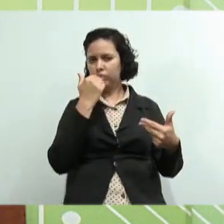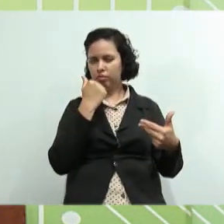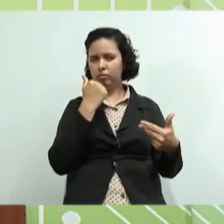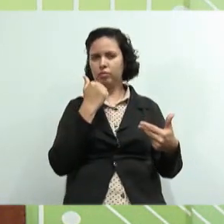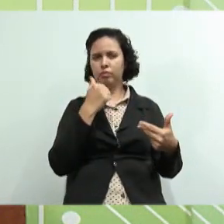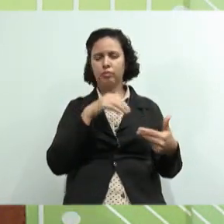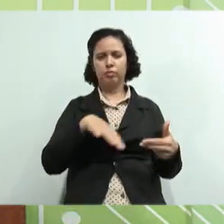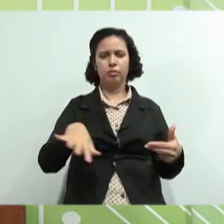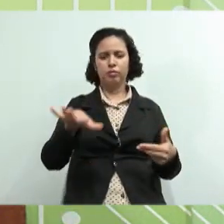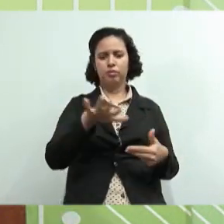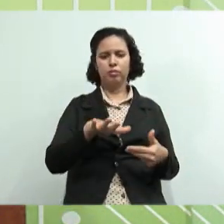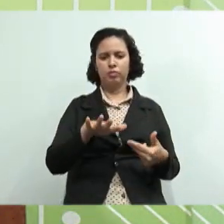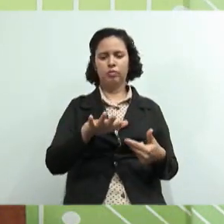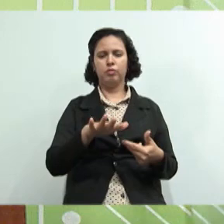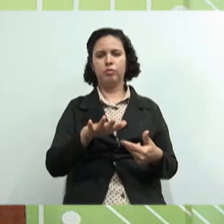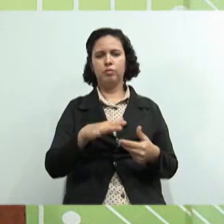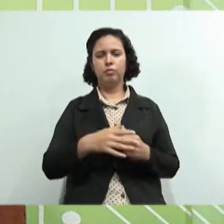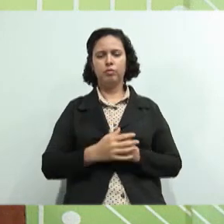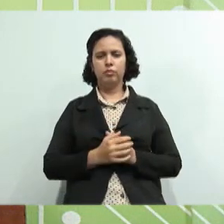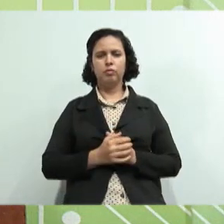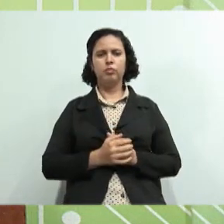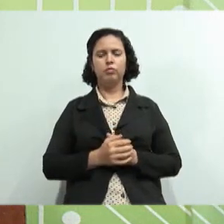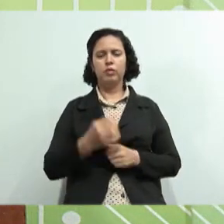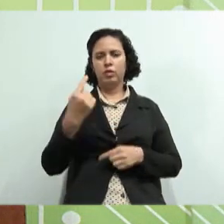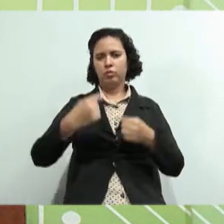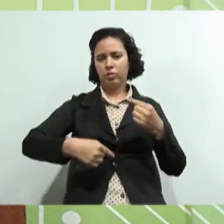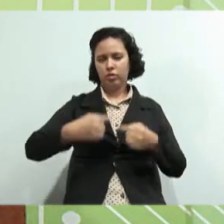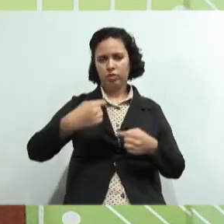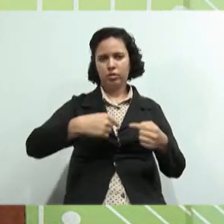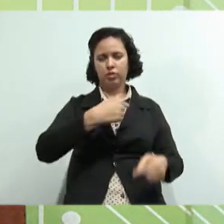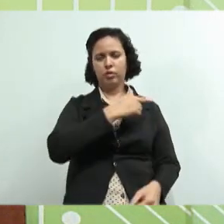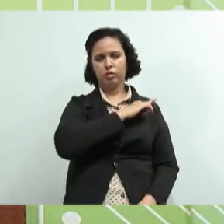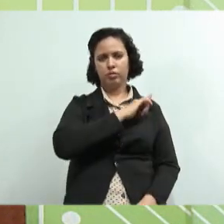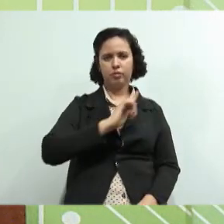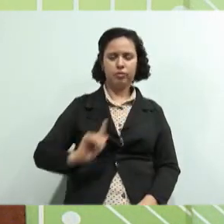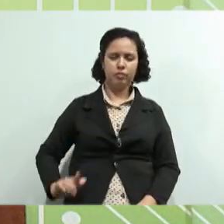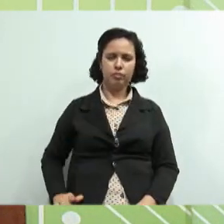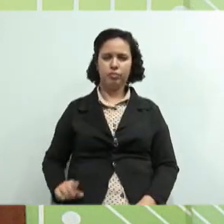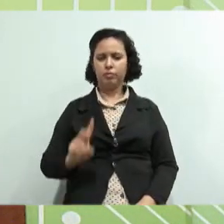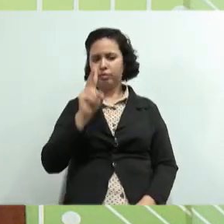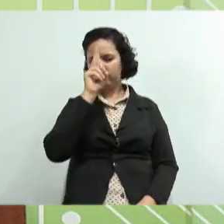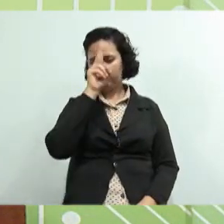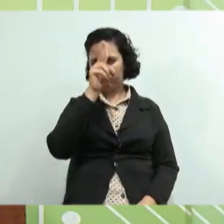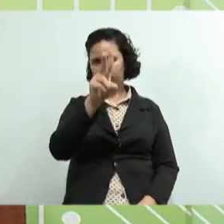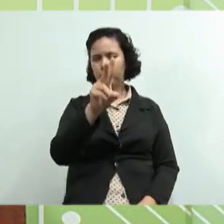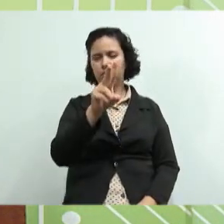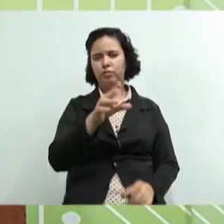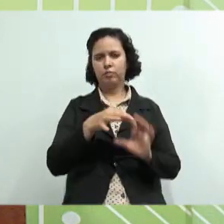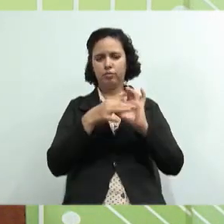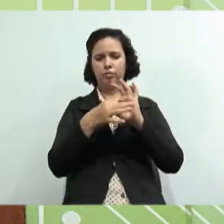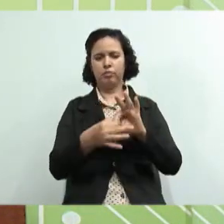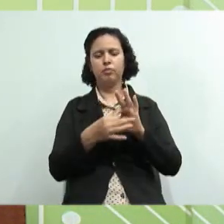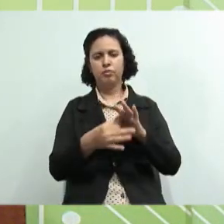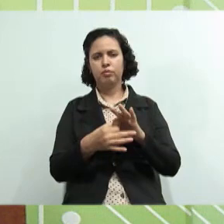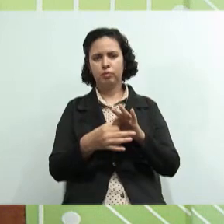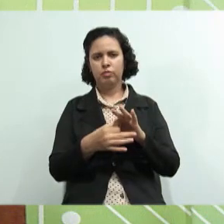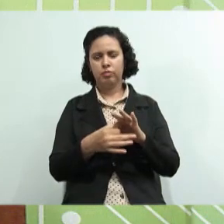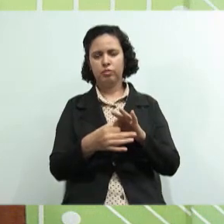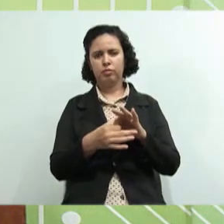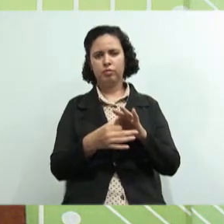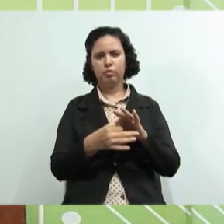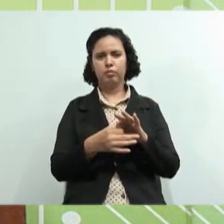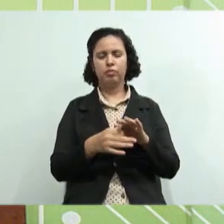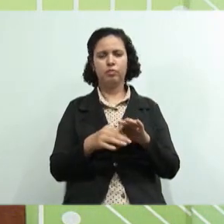no comércio. É uma maneira da gente usar uma política pública para fortalecer uma instituição do capitalismo, que é uma propriedade privada